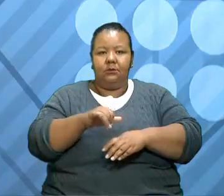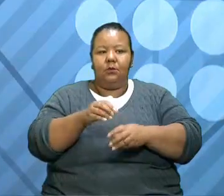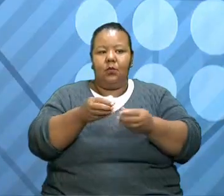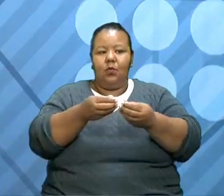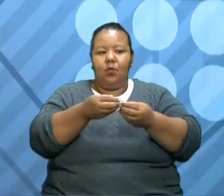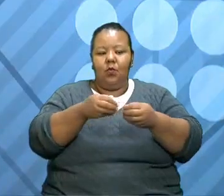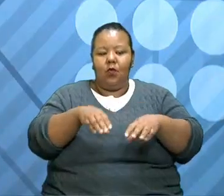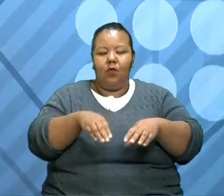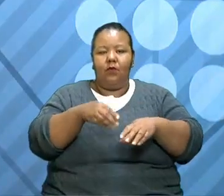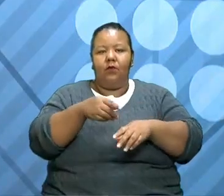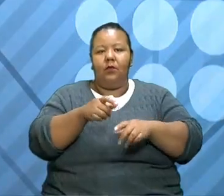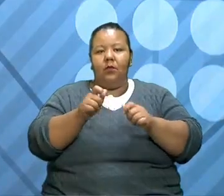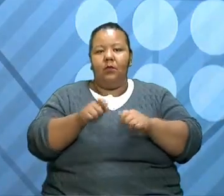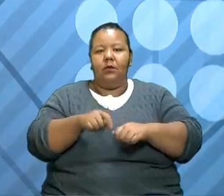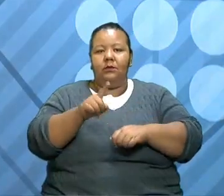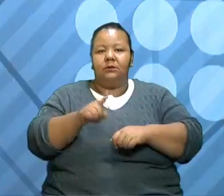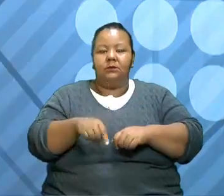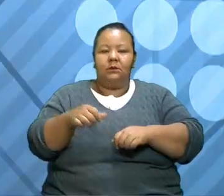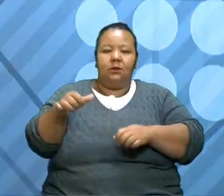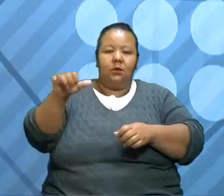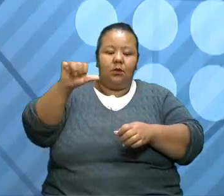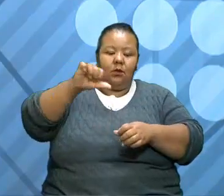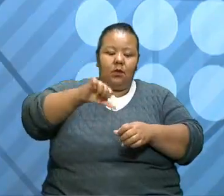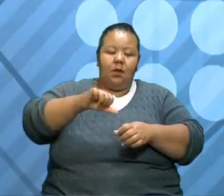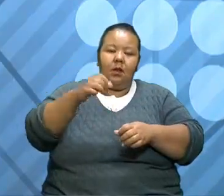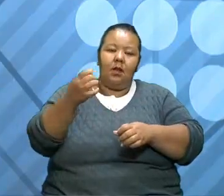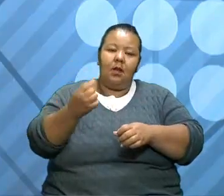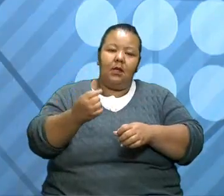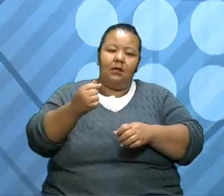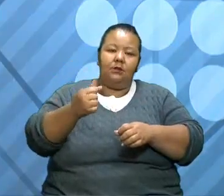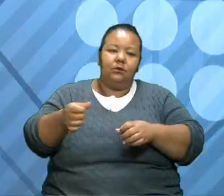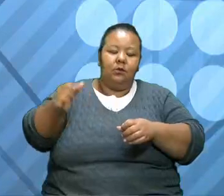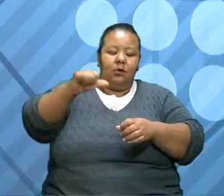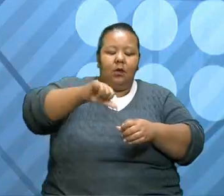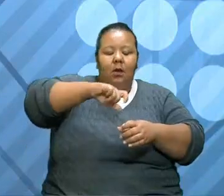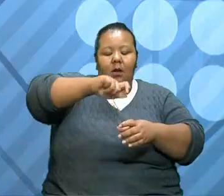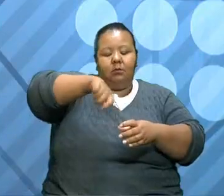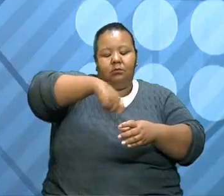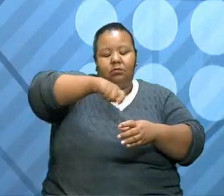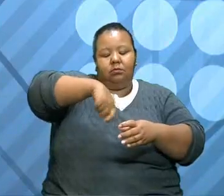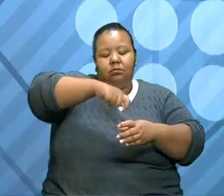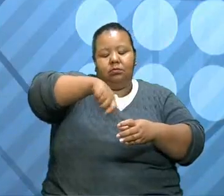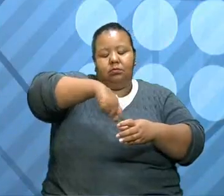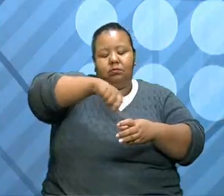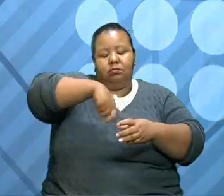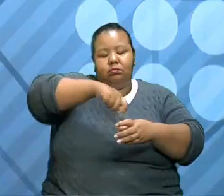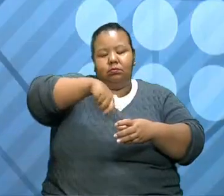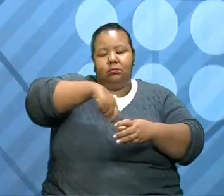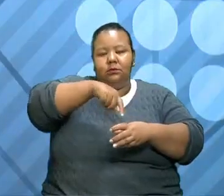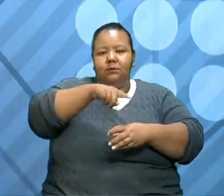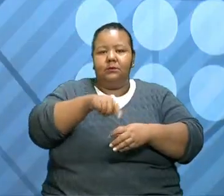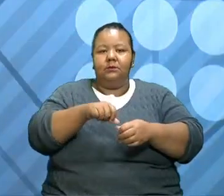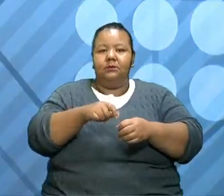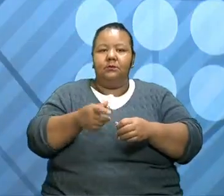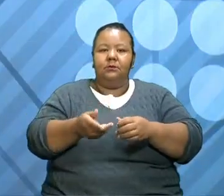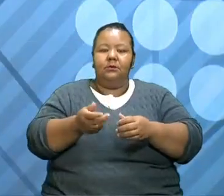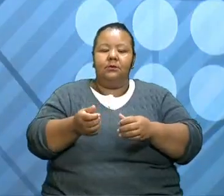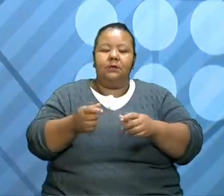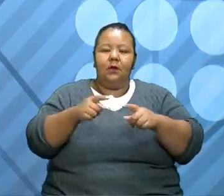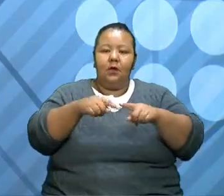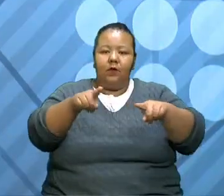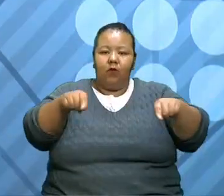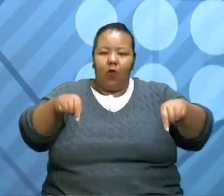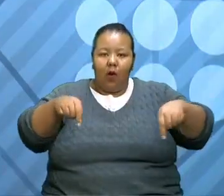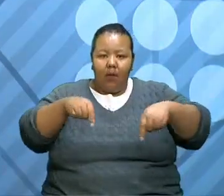ovo, pode ser o leite, aí você vai colocar os líquidos. Mistura todos. A partir que você faz esse momento, coloca na forma